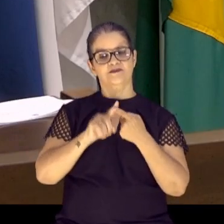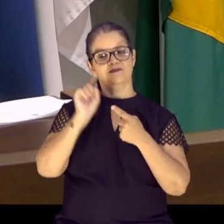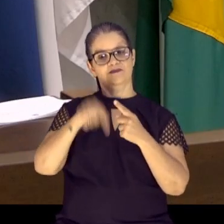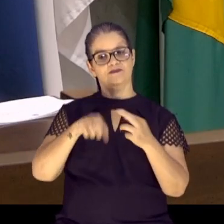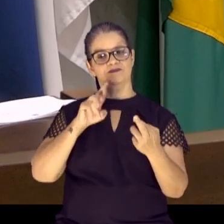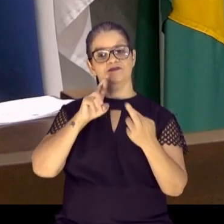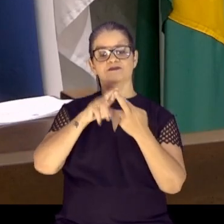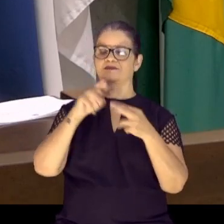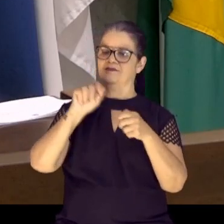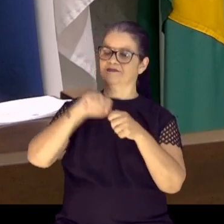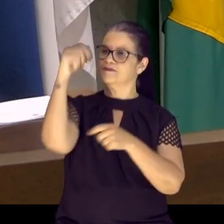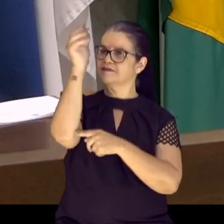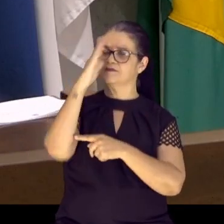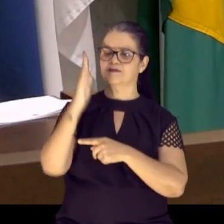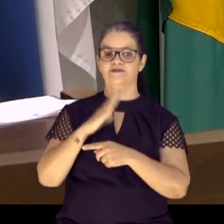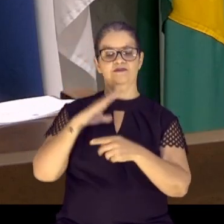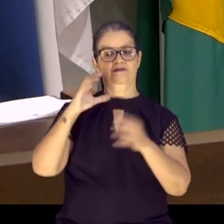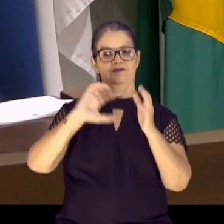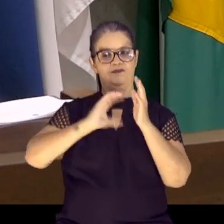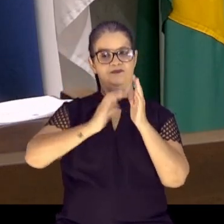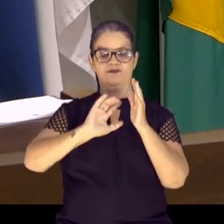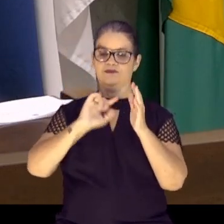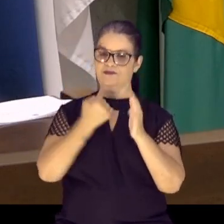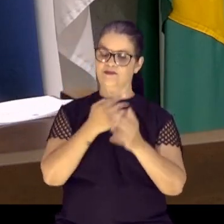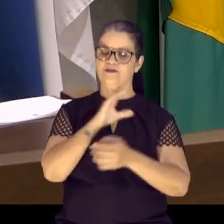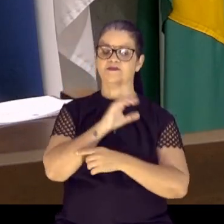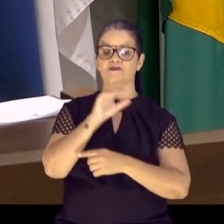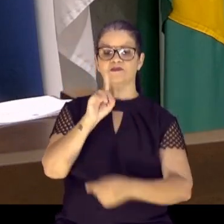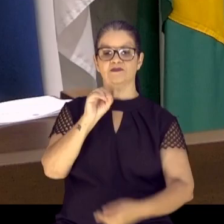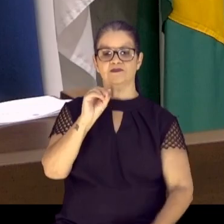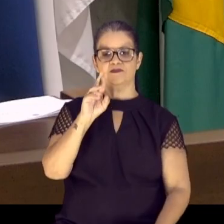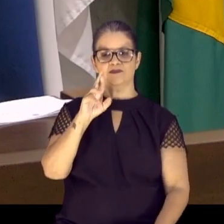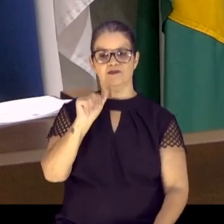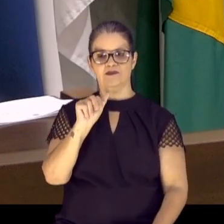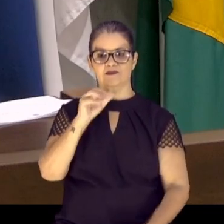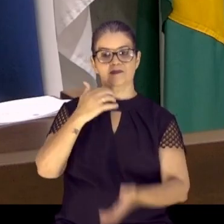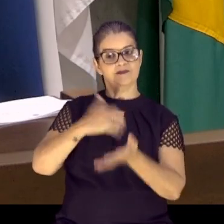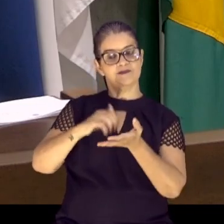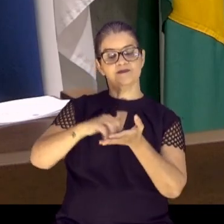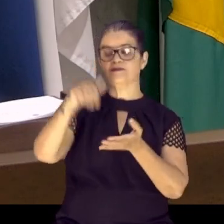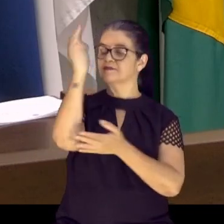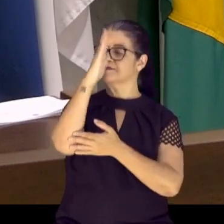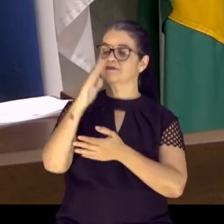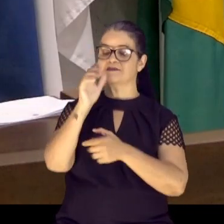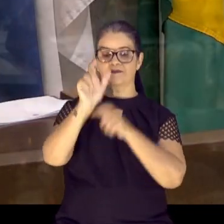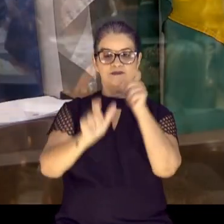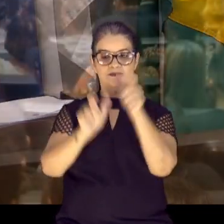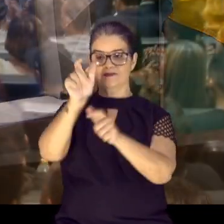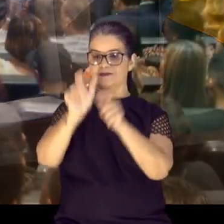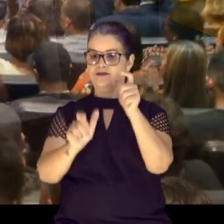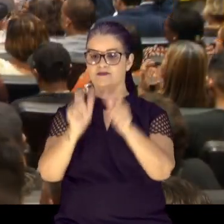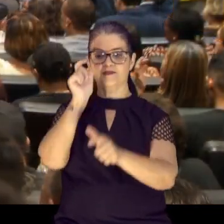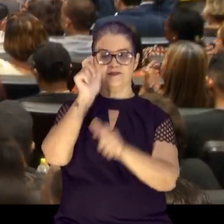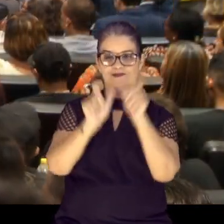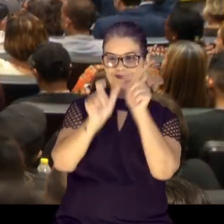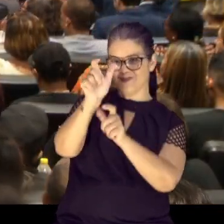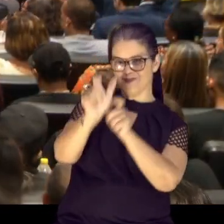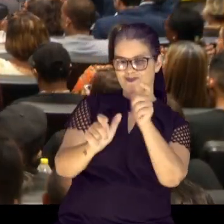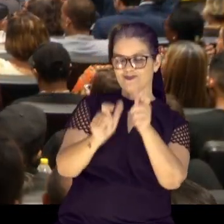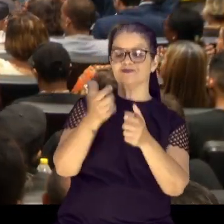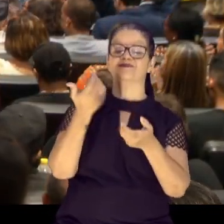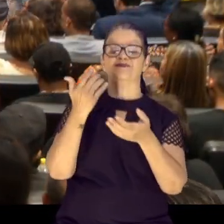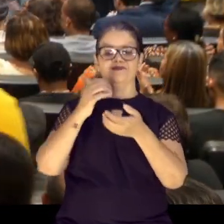a Executiva Nacional do Partido, a nossa querida Dora Pires, secretária nacional das mulheres.